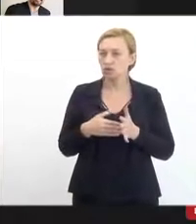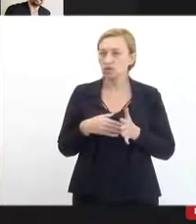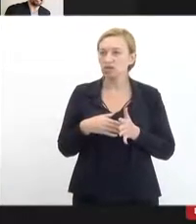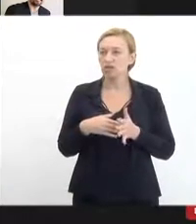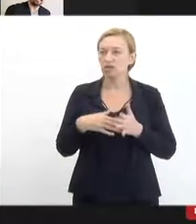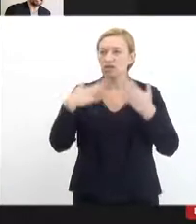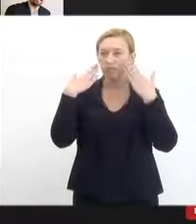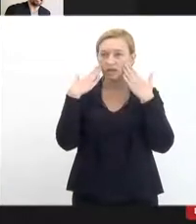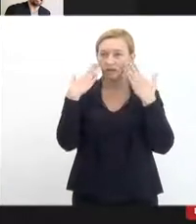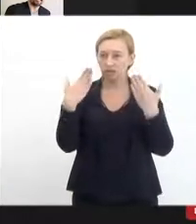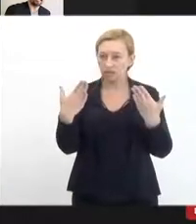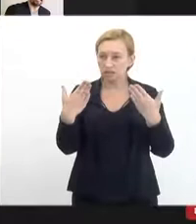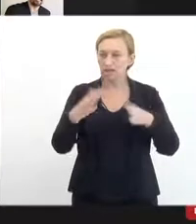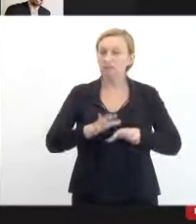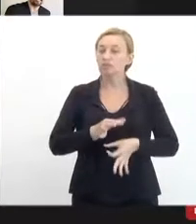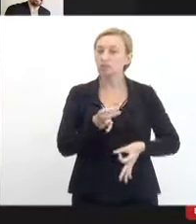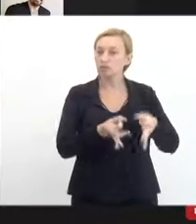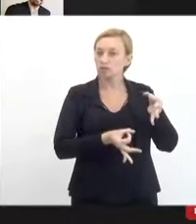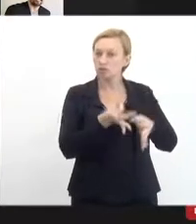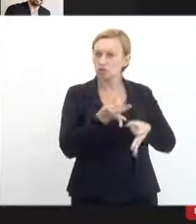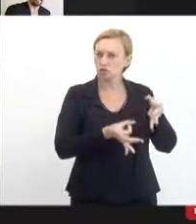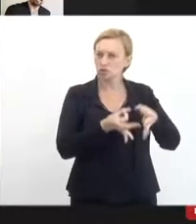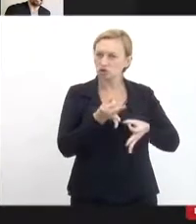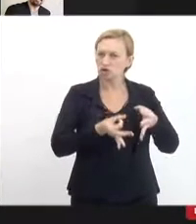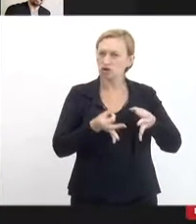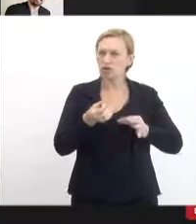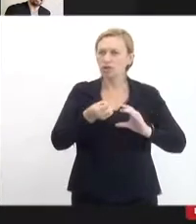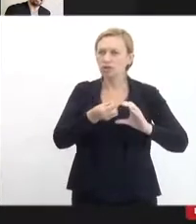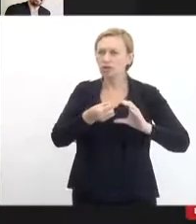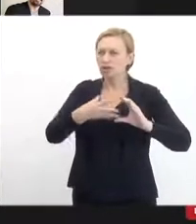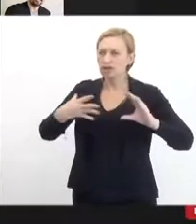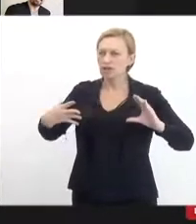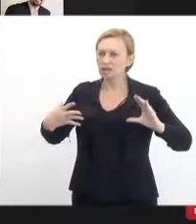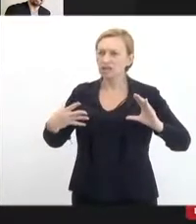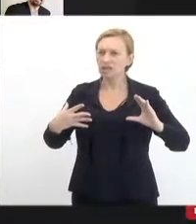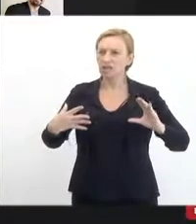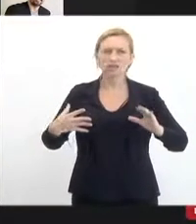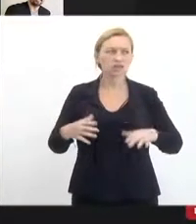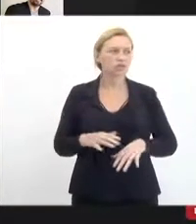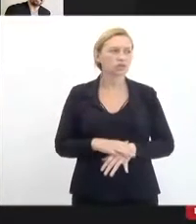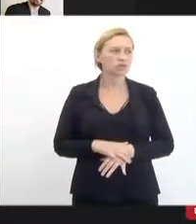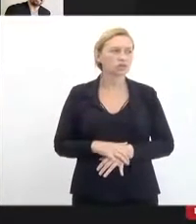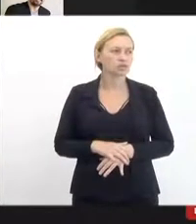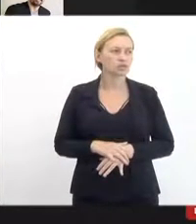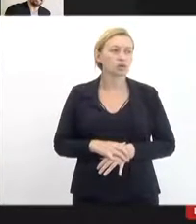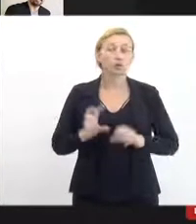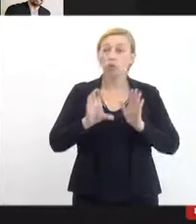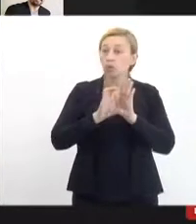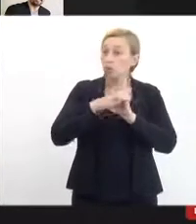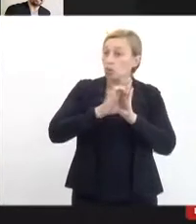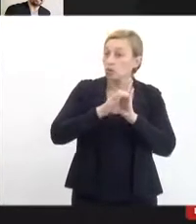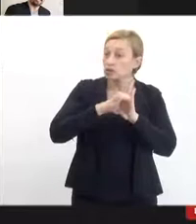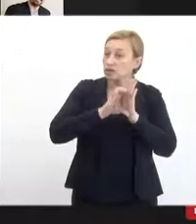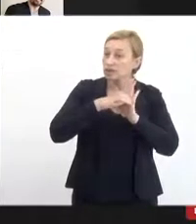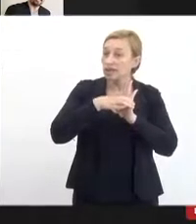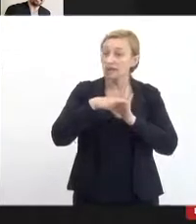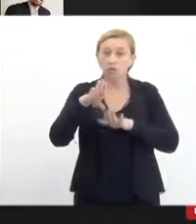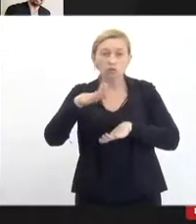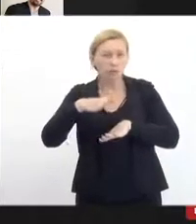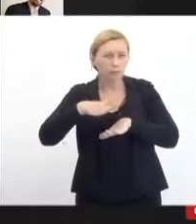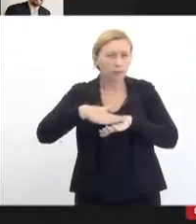na justiça caracterizam de uma forma clara o conceito de devedor quanto